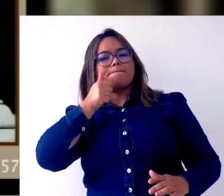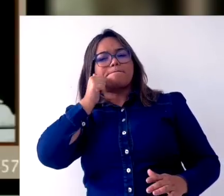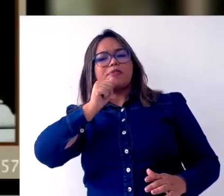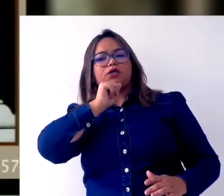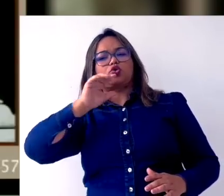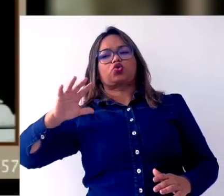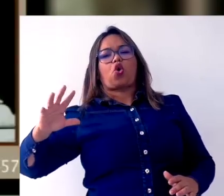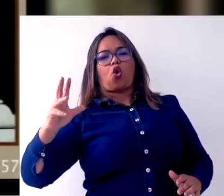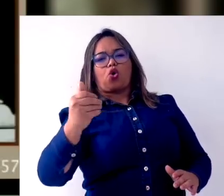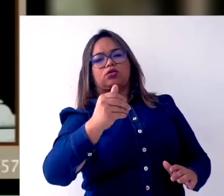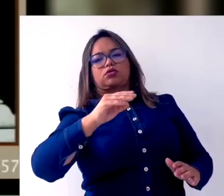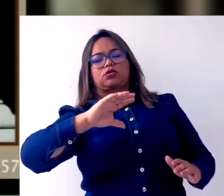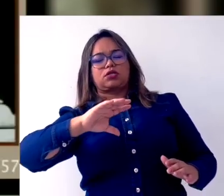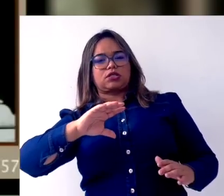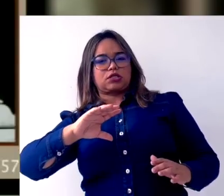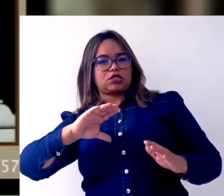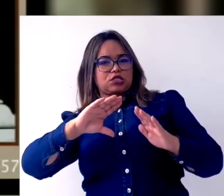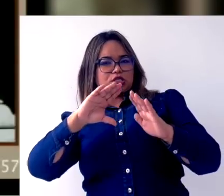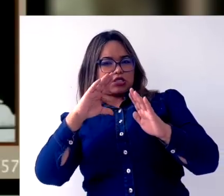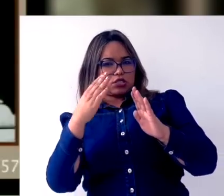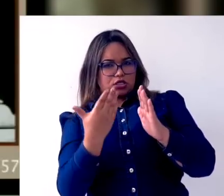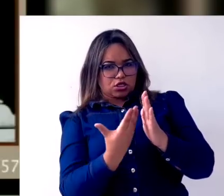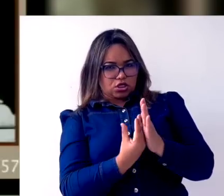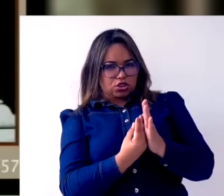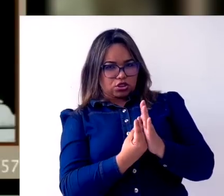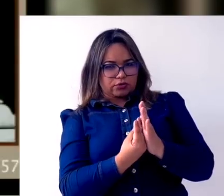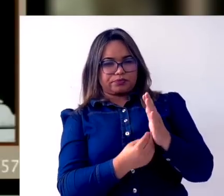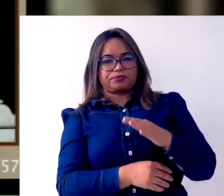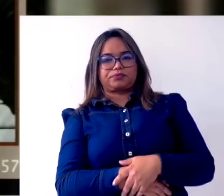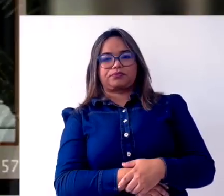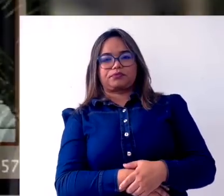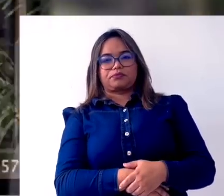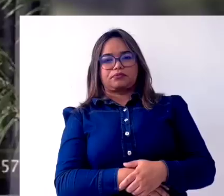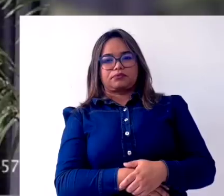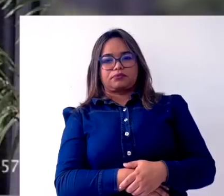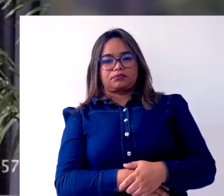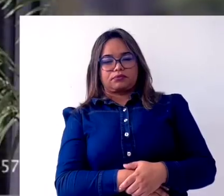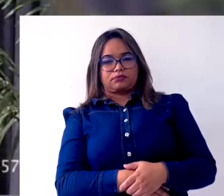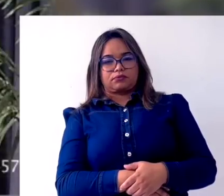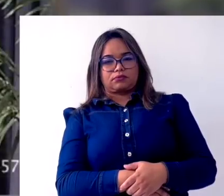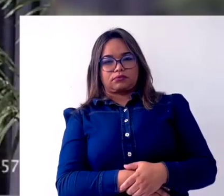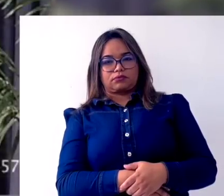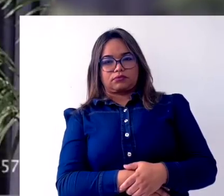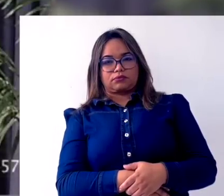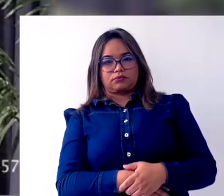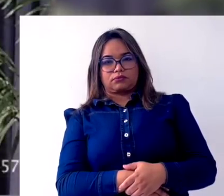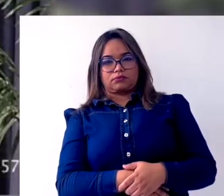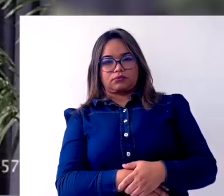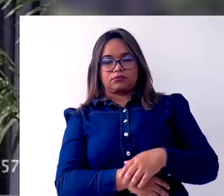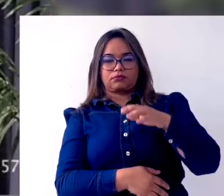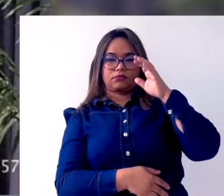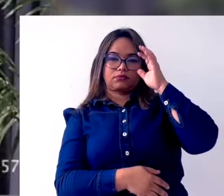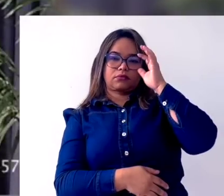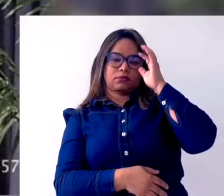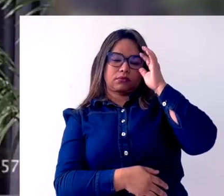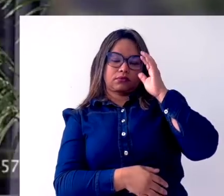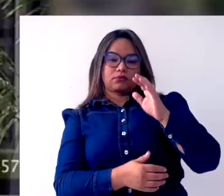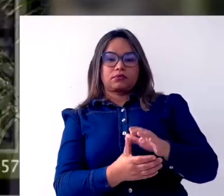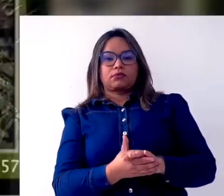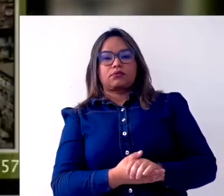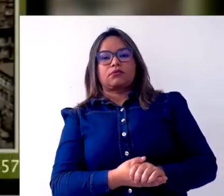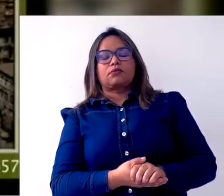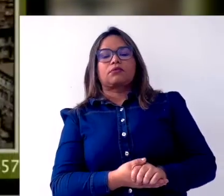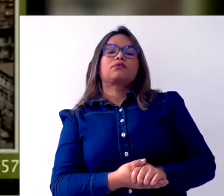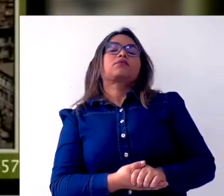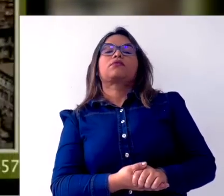Ela se chama Ecclesia Mater, a mãe de todas as igrejas. Ainda para ser fechado